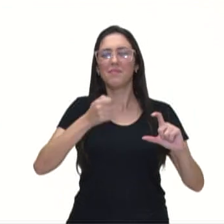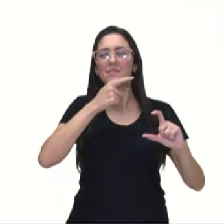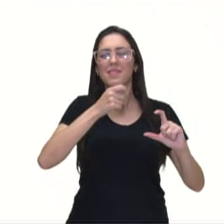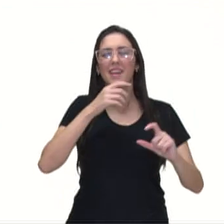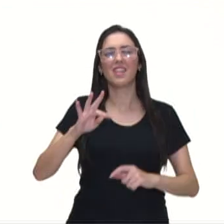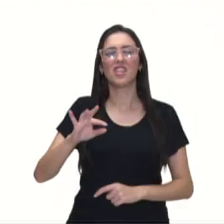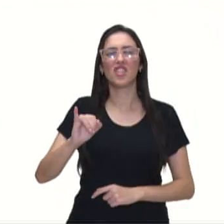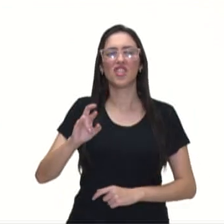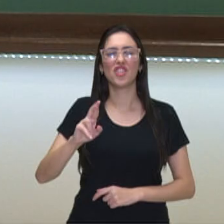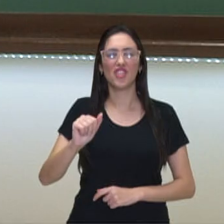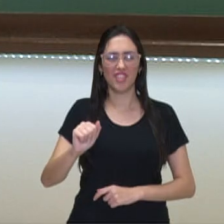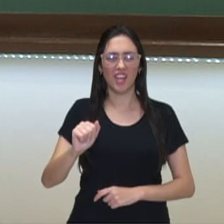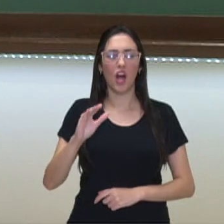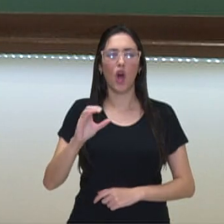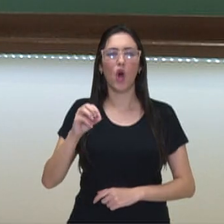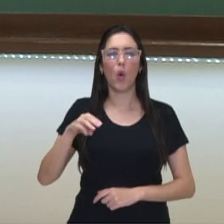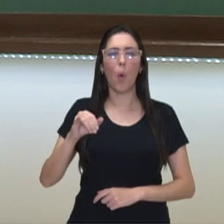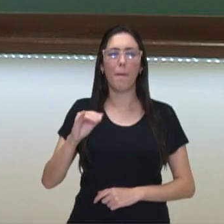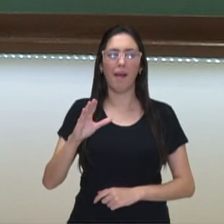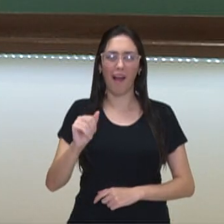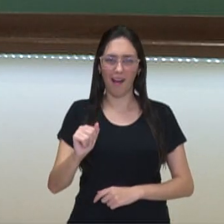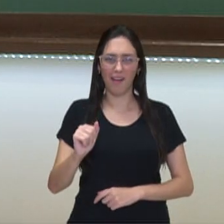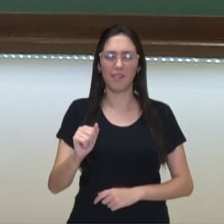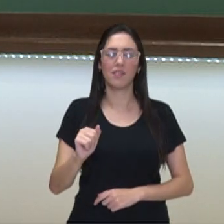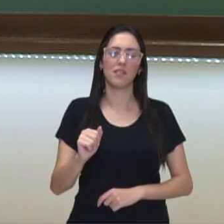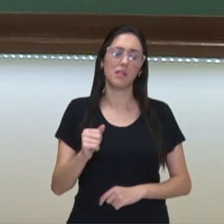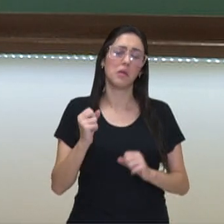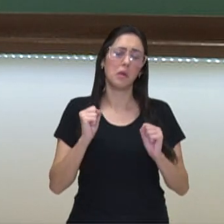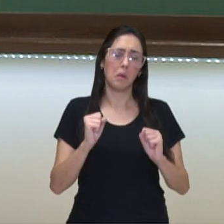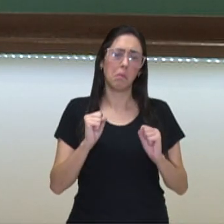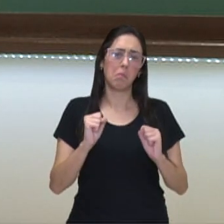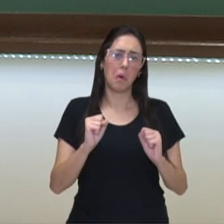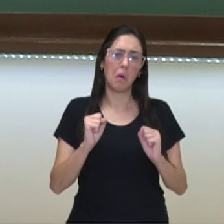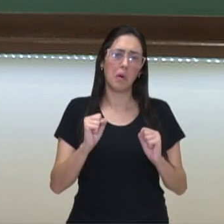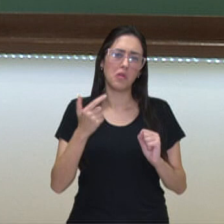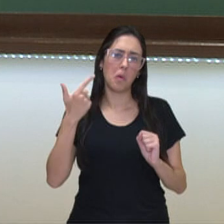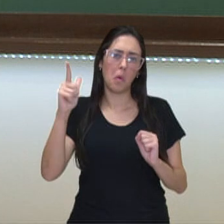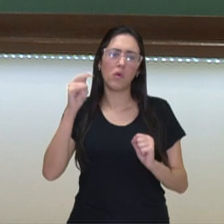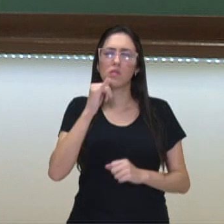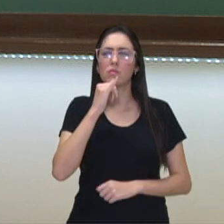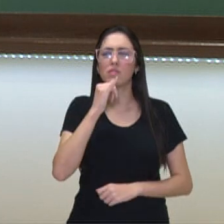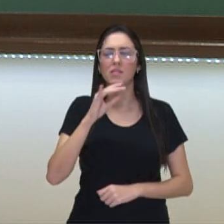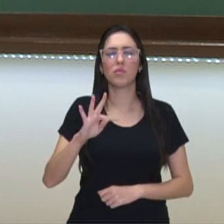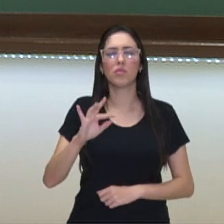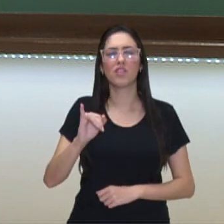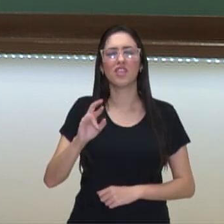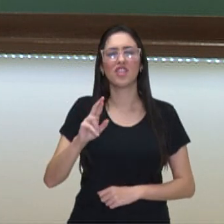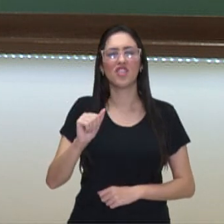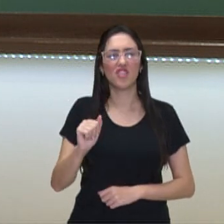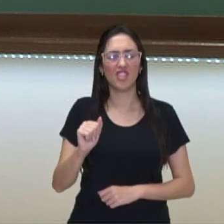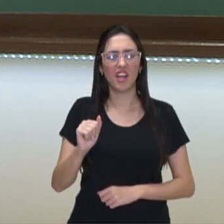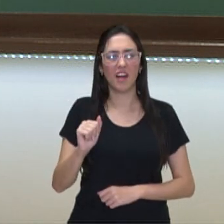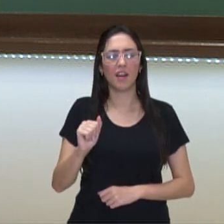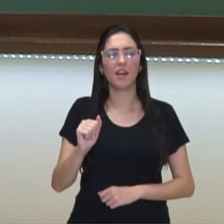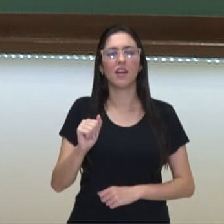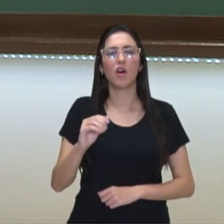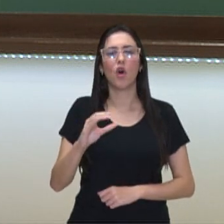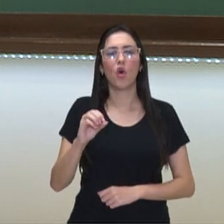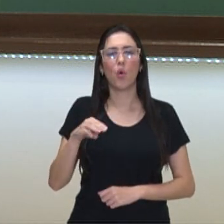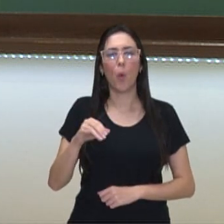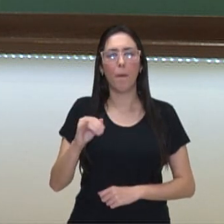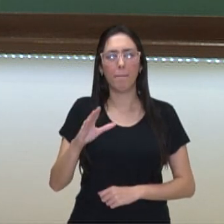tirinha. Se você quisesse, você podia falar do outro nome que a gente comentou aqui, que é tira de banda cômica. Você podia falar